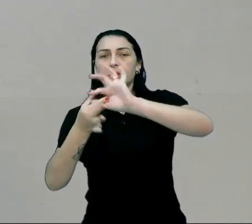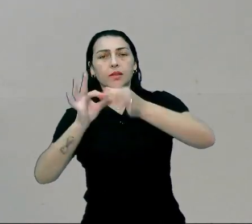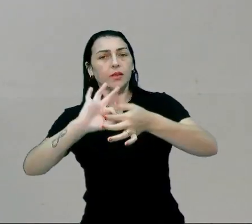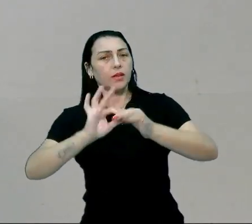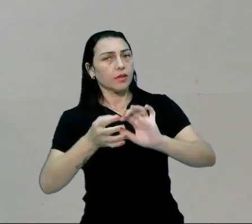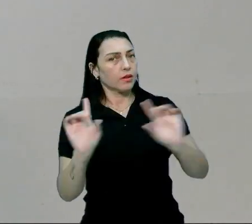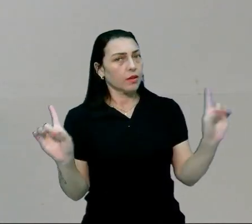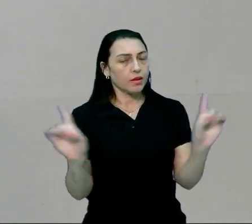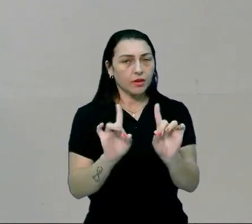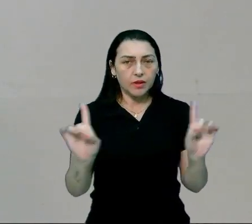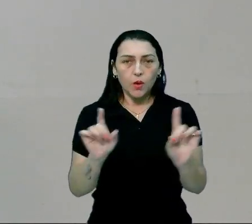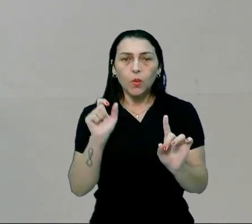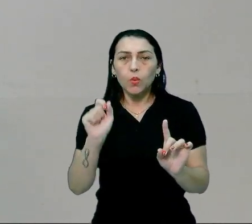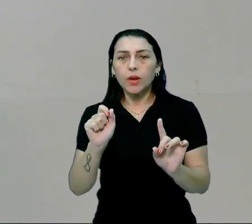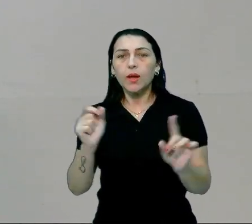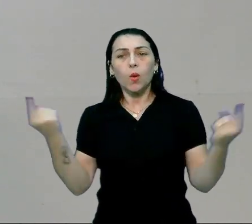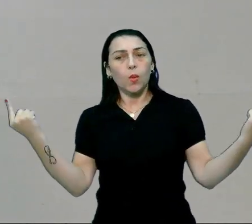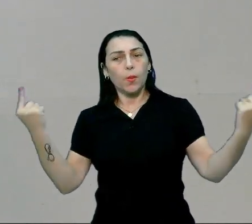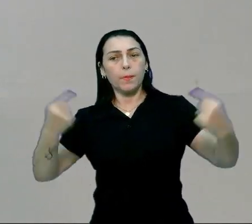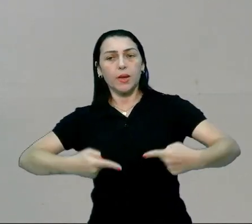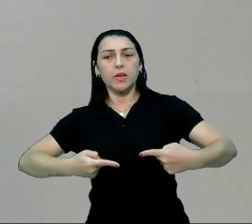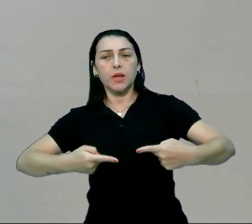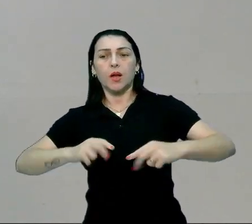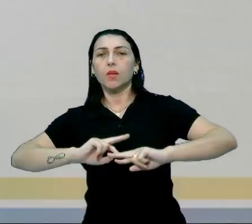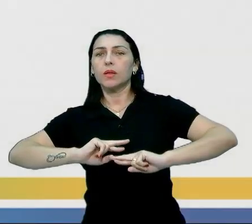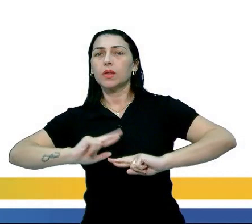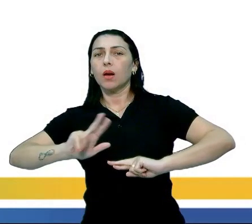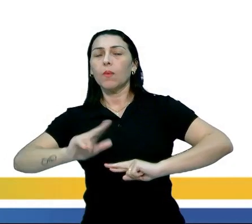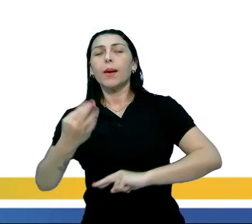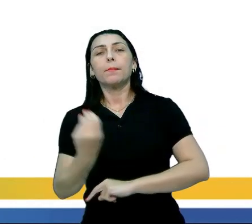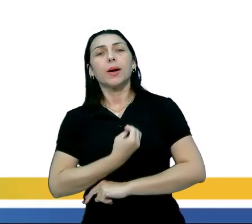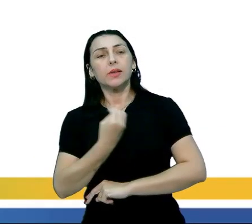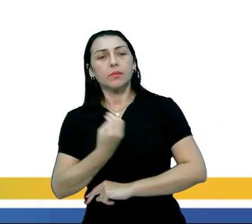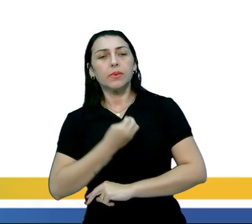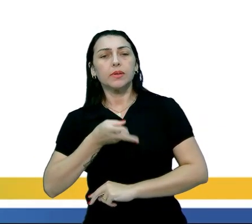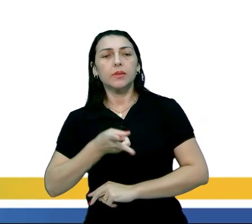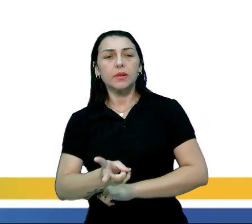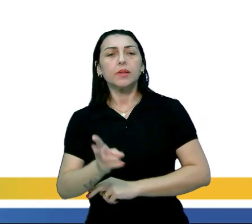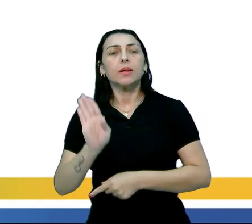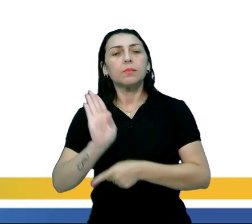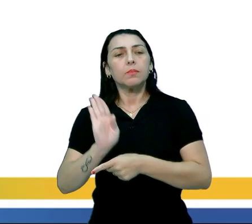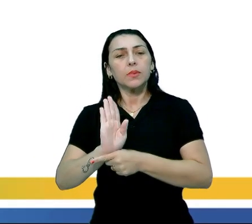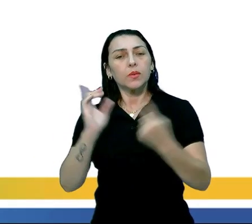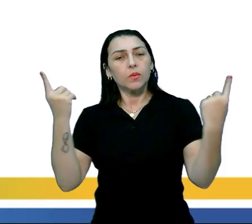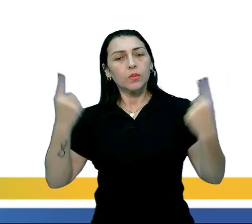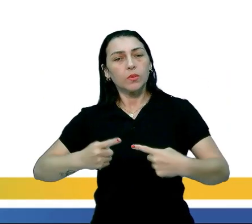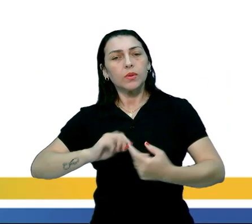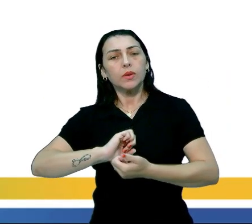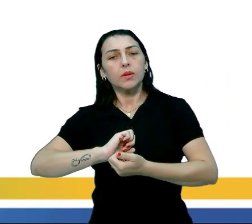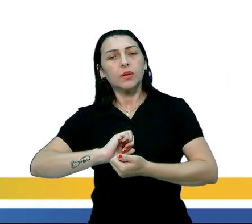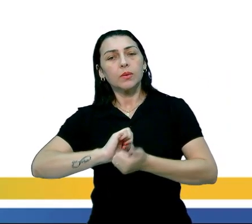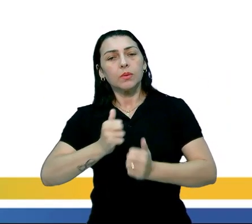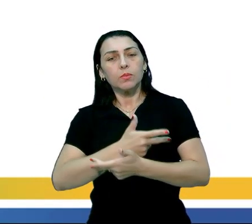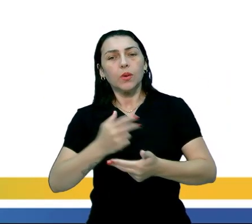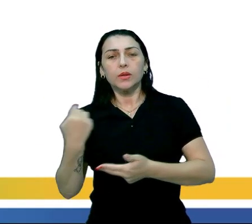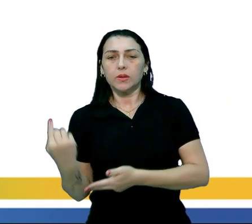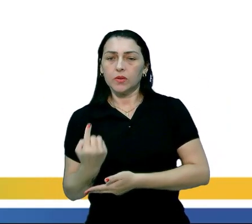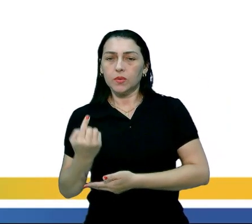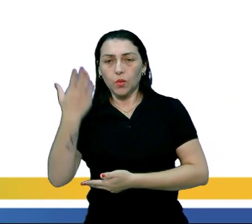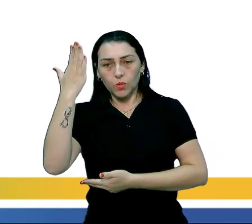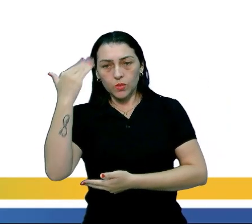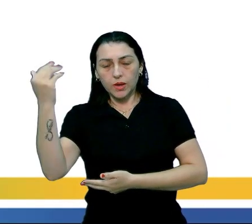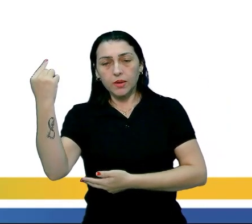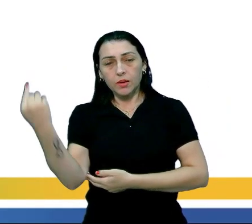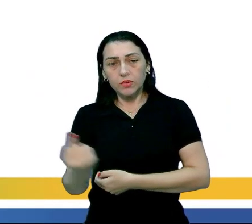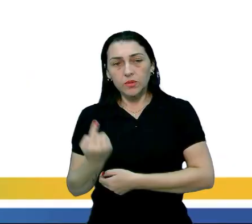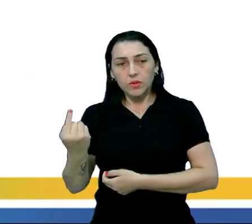o direcionamento é o quê? Competição, não é a participação. Segue. Nas competições de esportes individuais, uma vez que o sucesso do